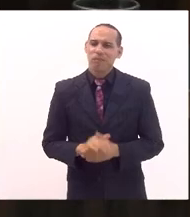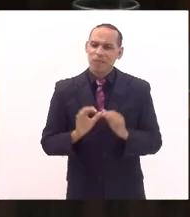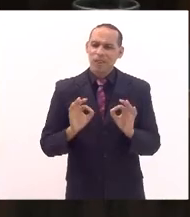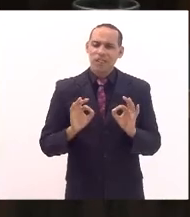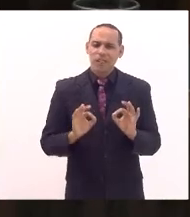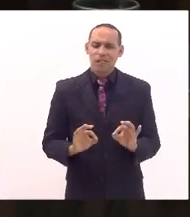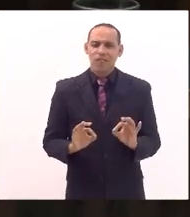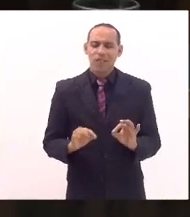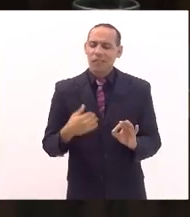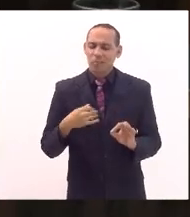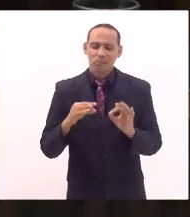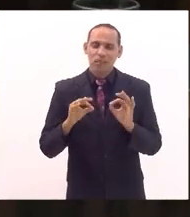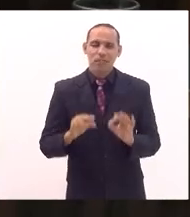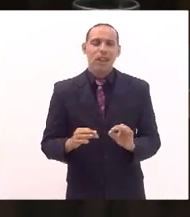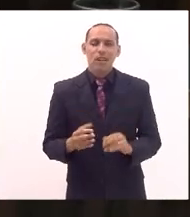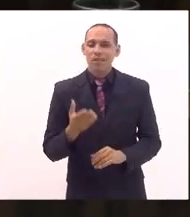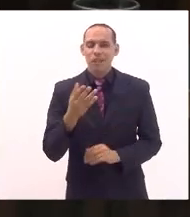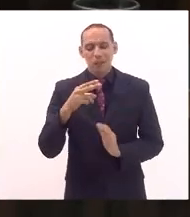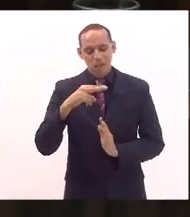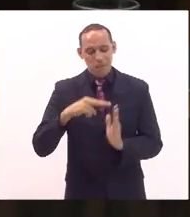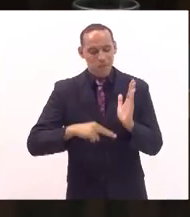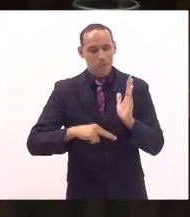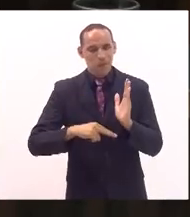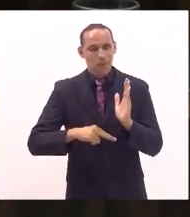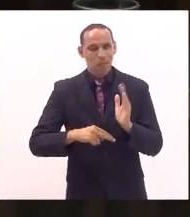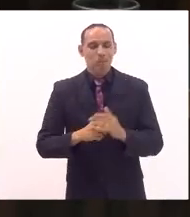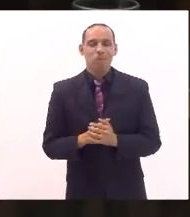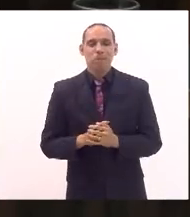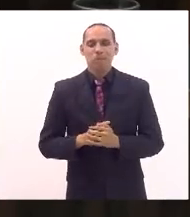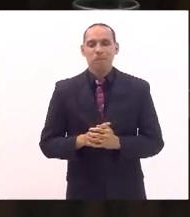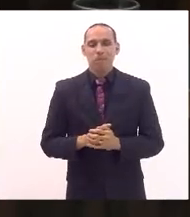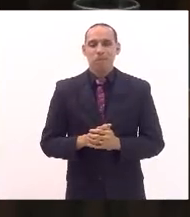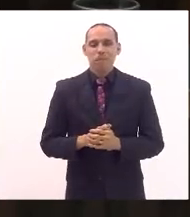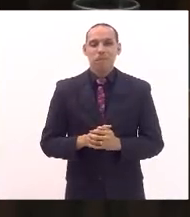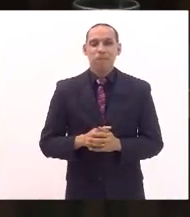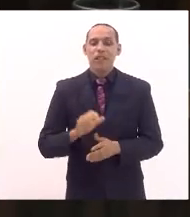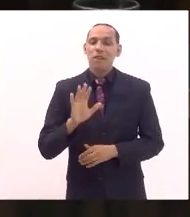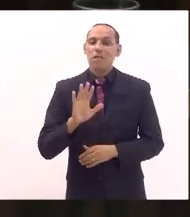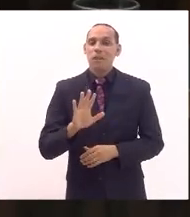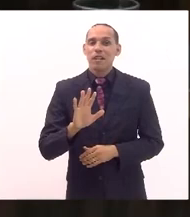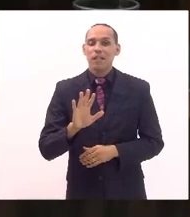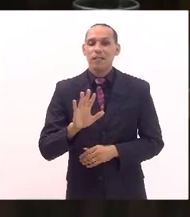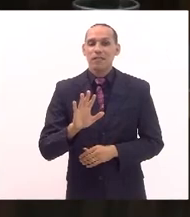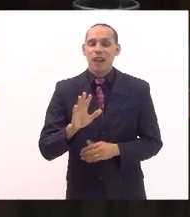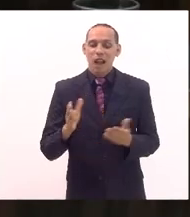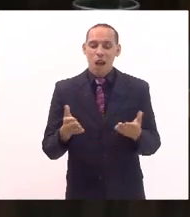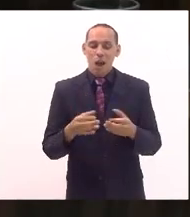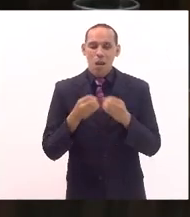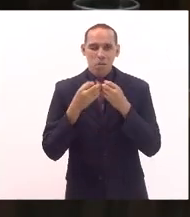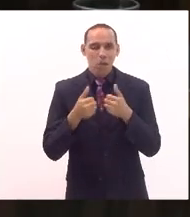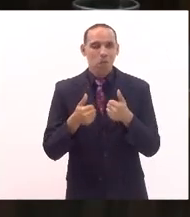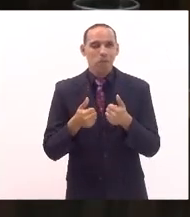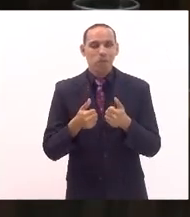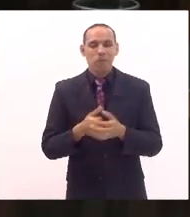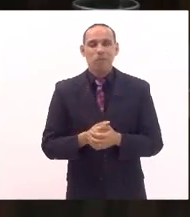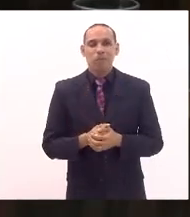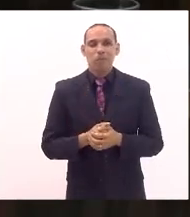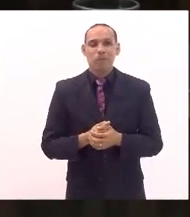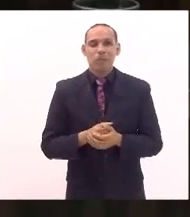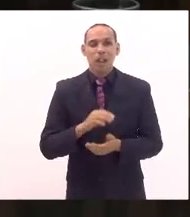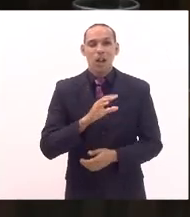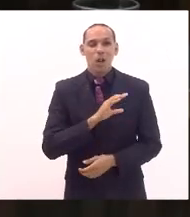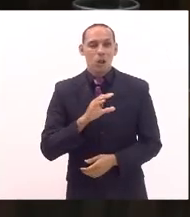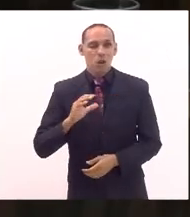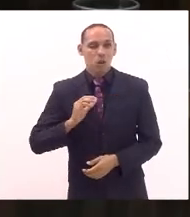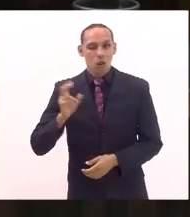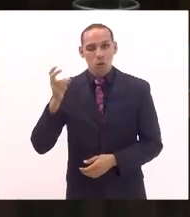certeza que eu tinha certeza que você não está valendo mas ficou bom agora o parecer pela comissão